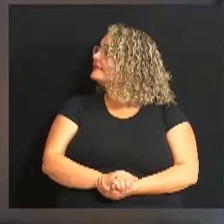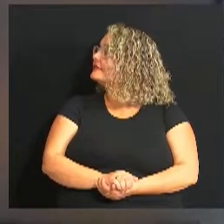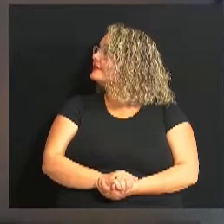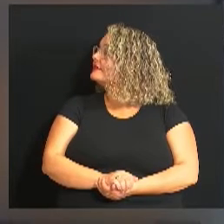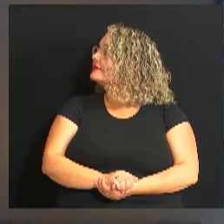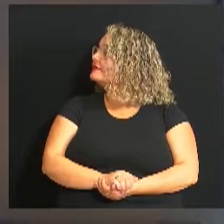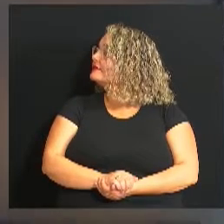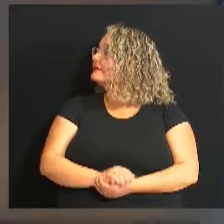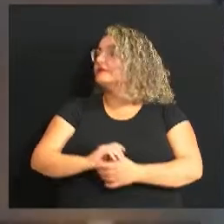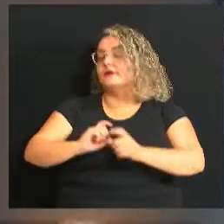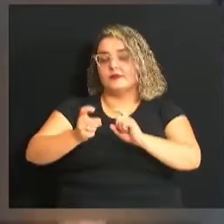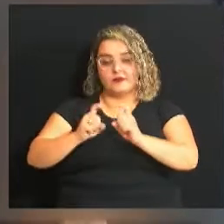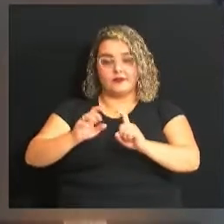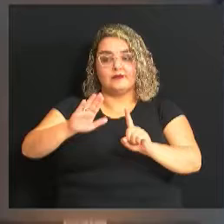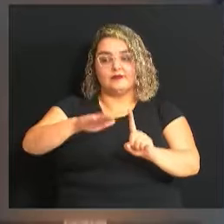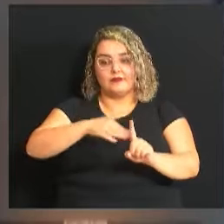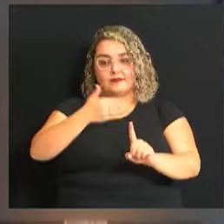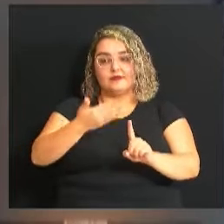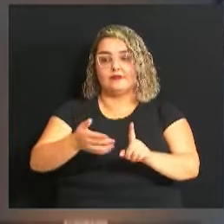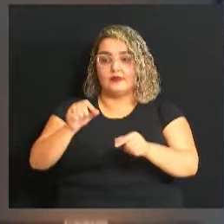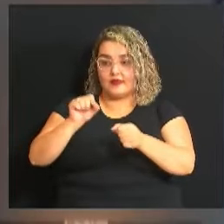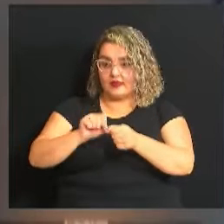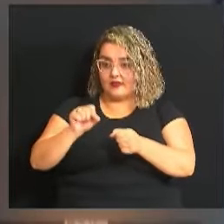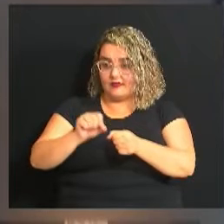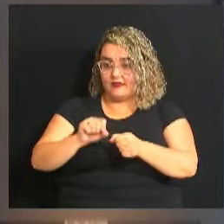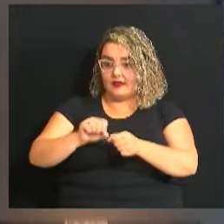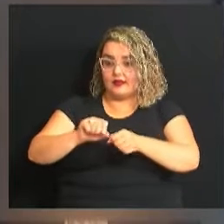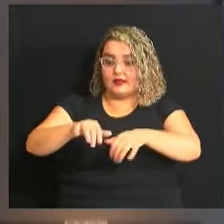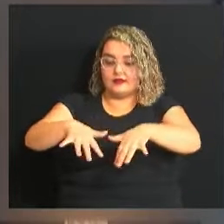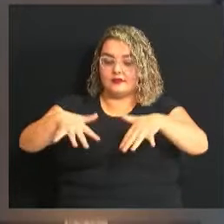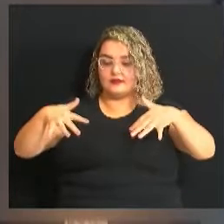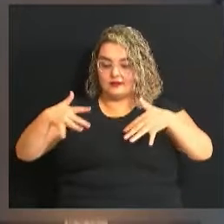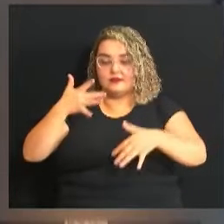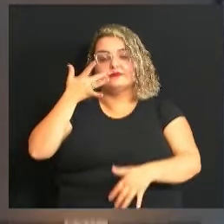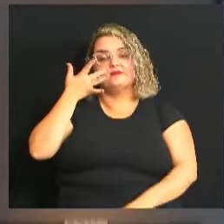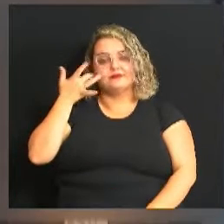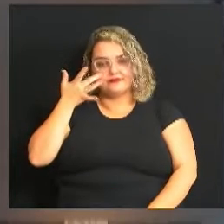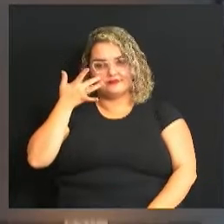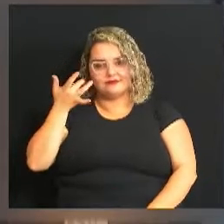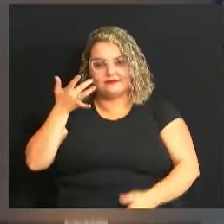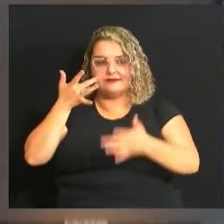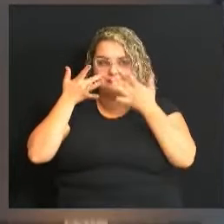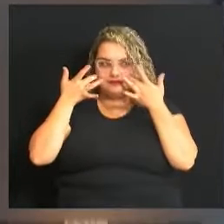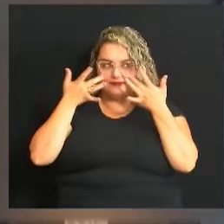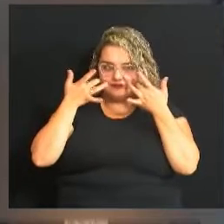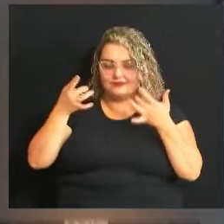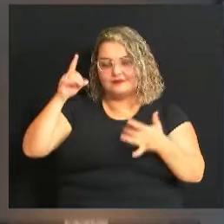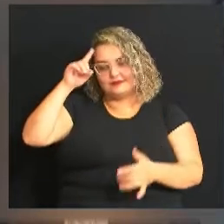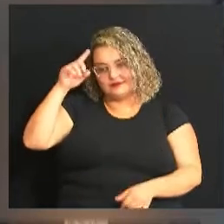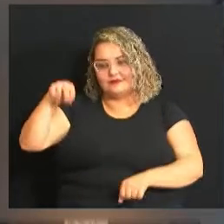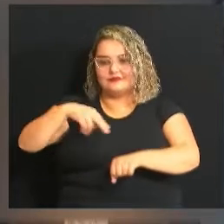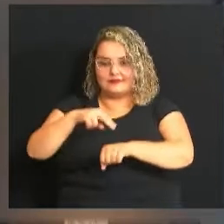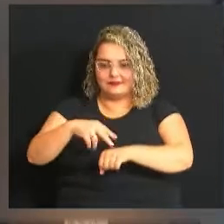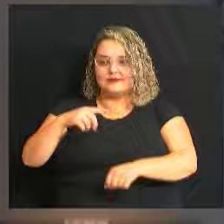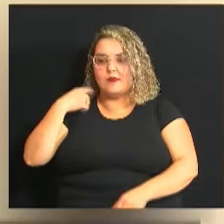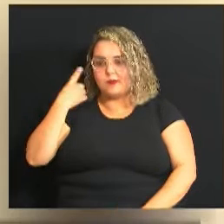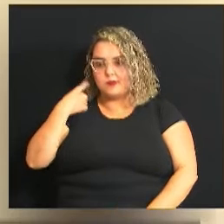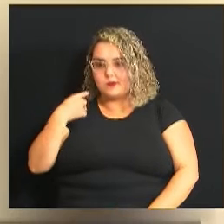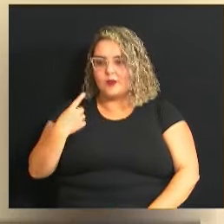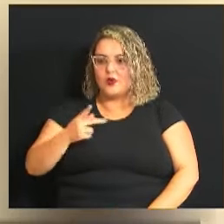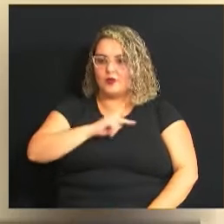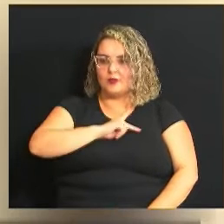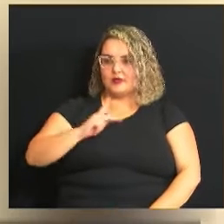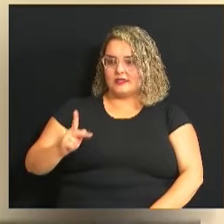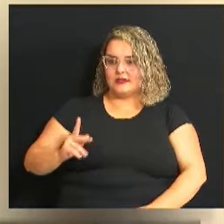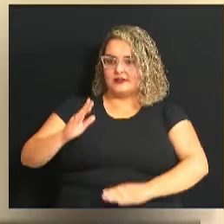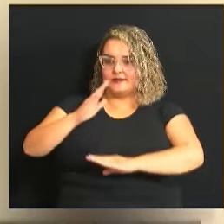Em reunião solene realizada no Teatro Bento Querino, no Dia Nacional do Advogado, o presidente da Câmara de